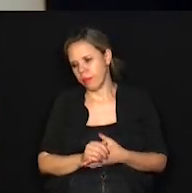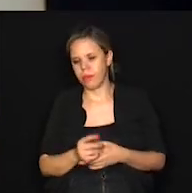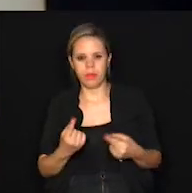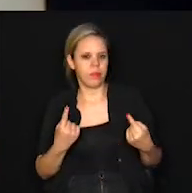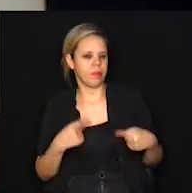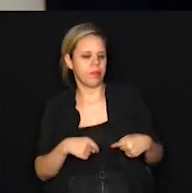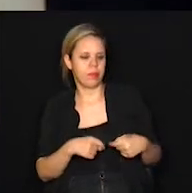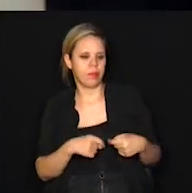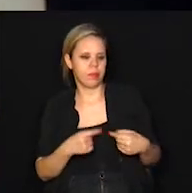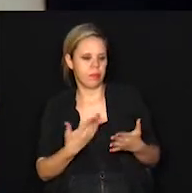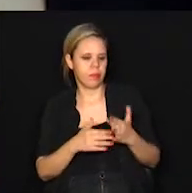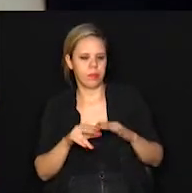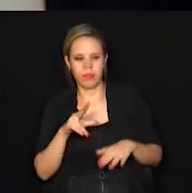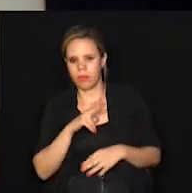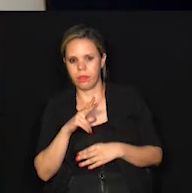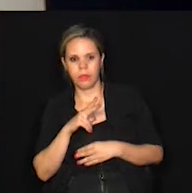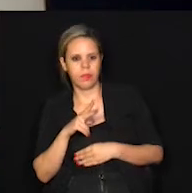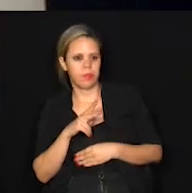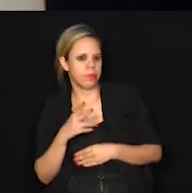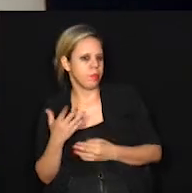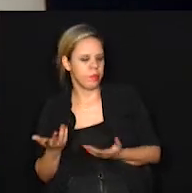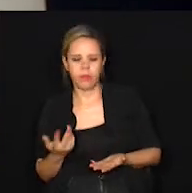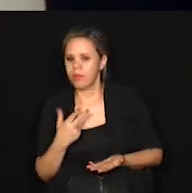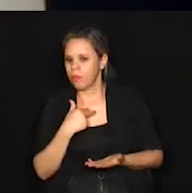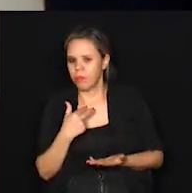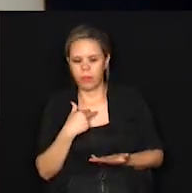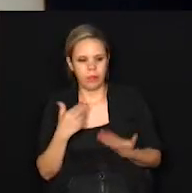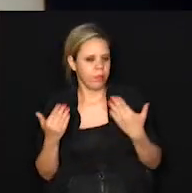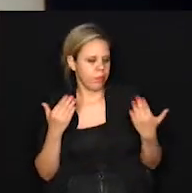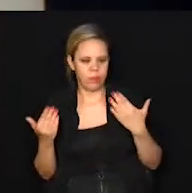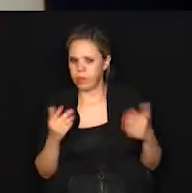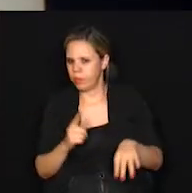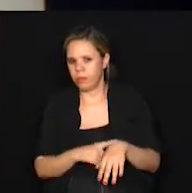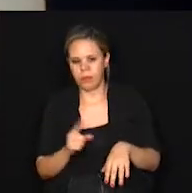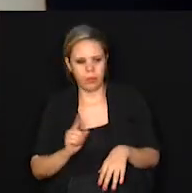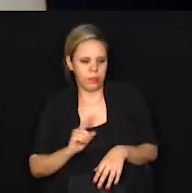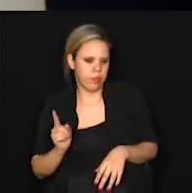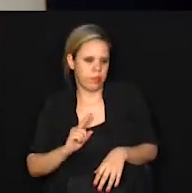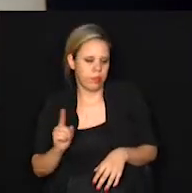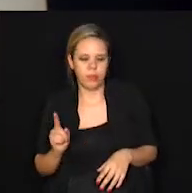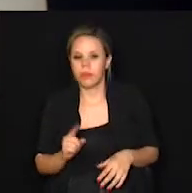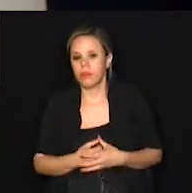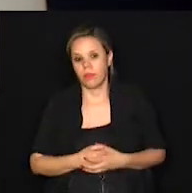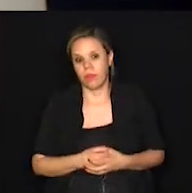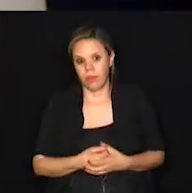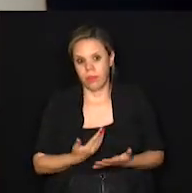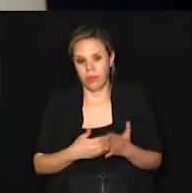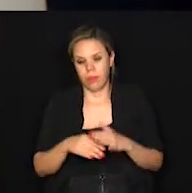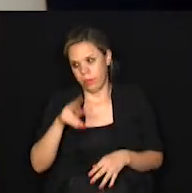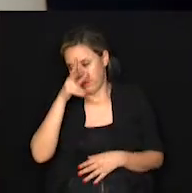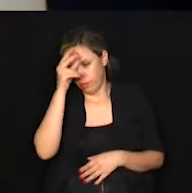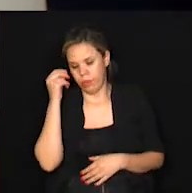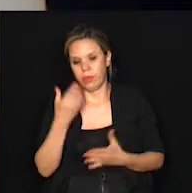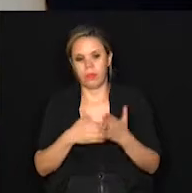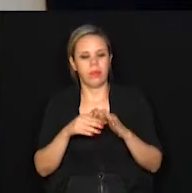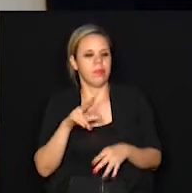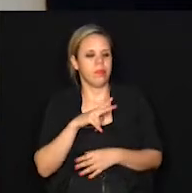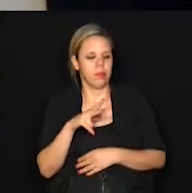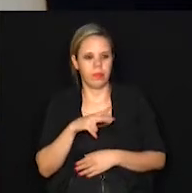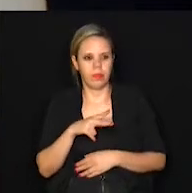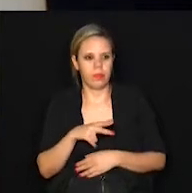esse retorno precoce e irresponsável nesse momento em que não há uma garantia e